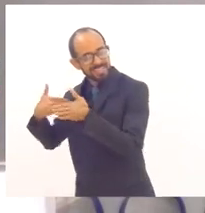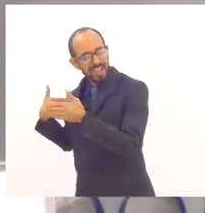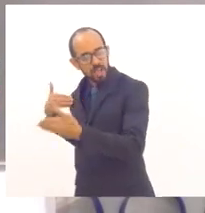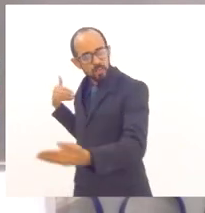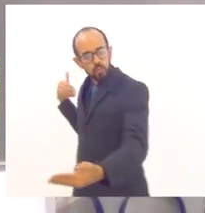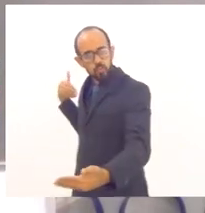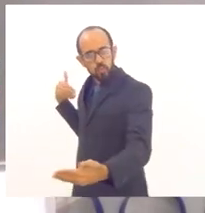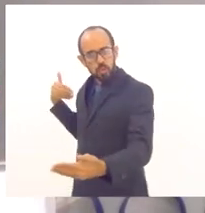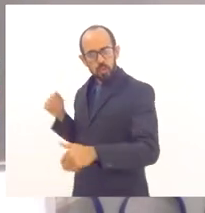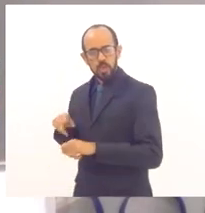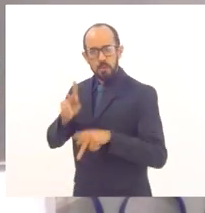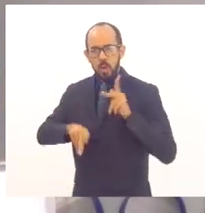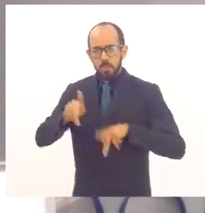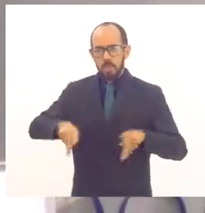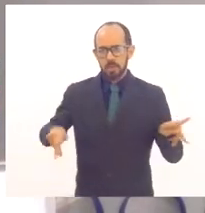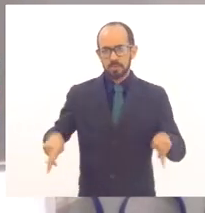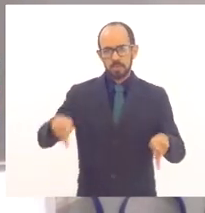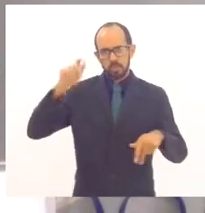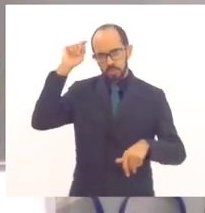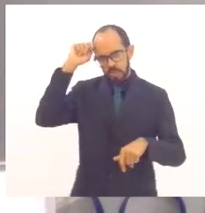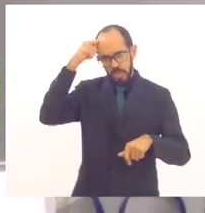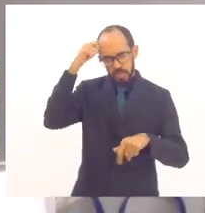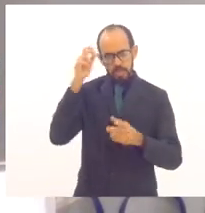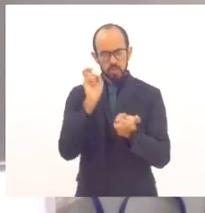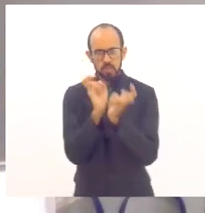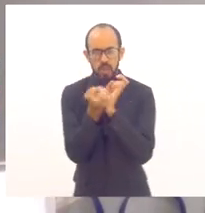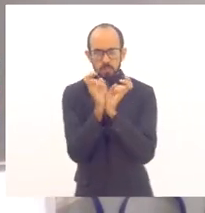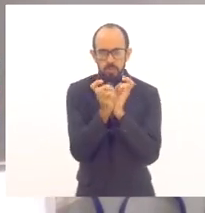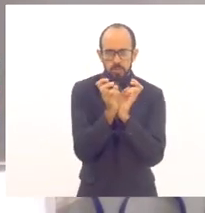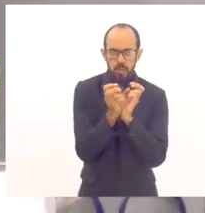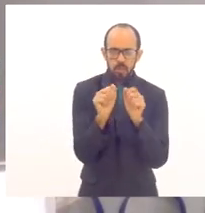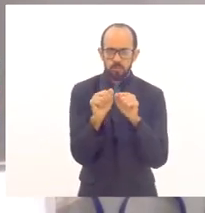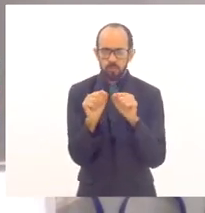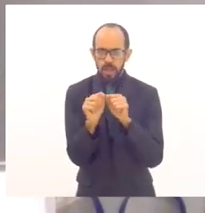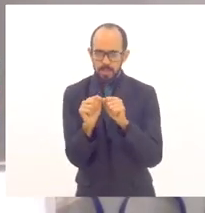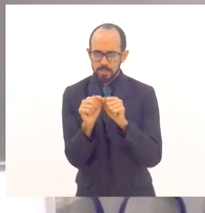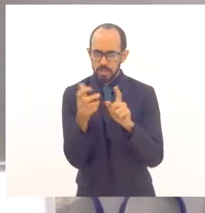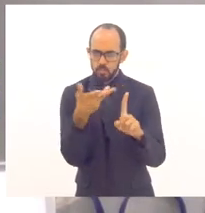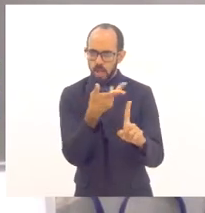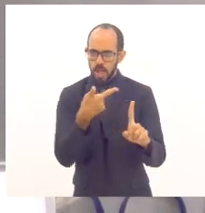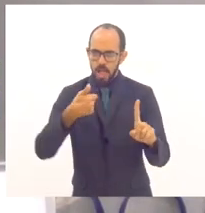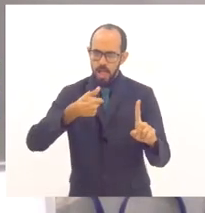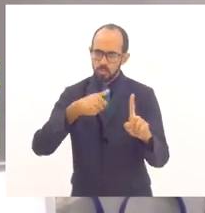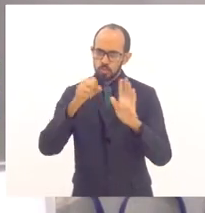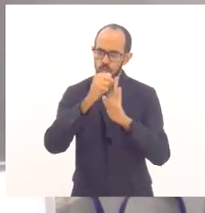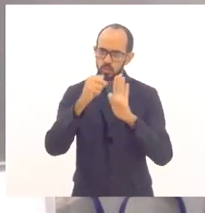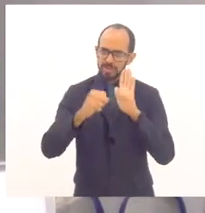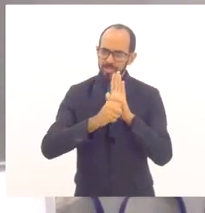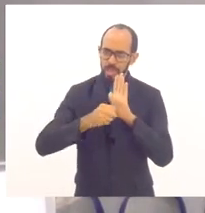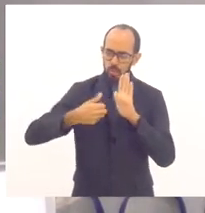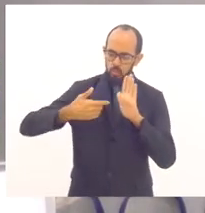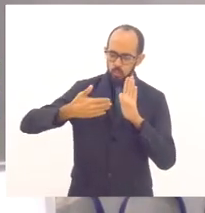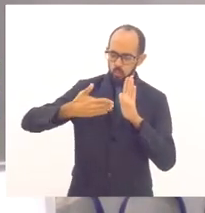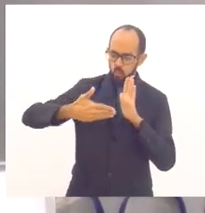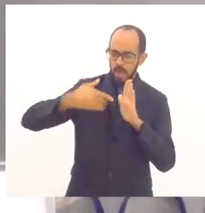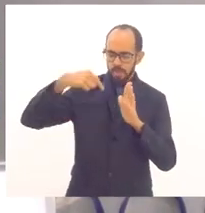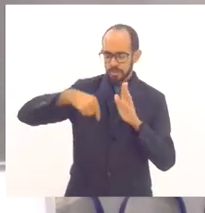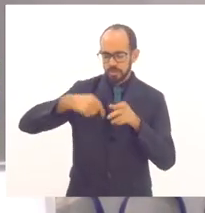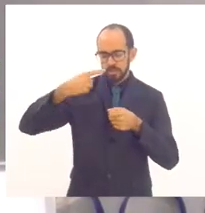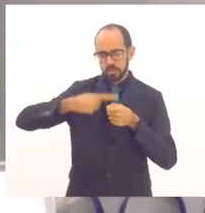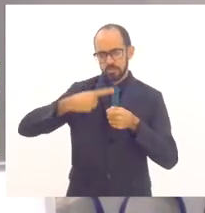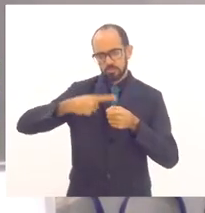população negra e os capoeiristas que praticam a sua arte secularmente, né, que rodavam por essa cidade em